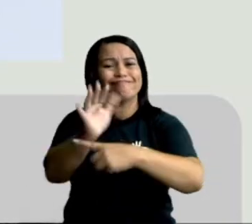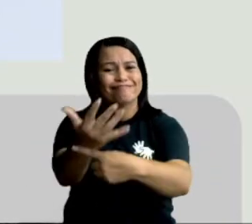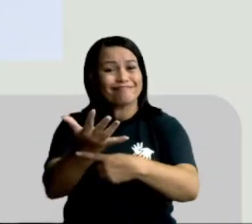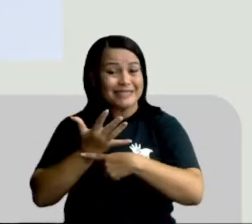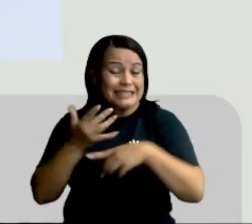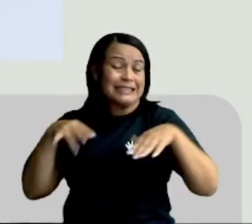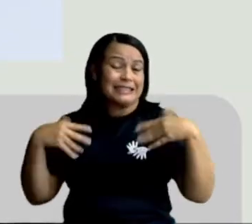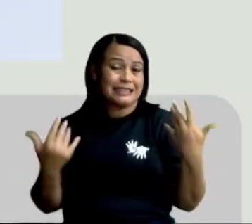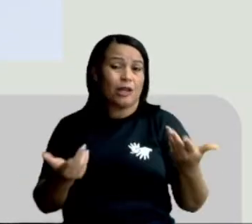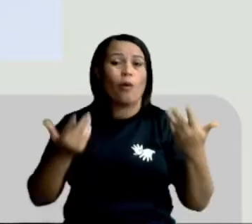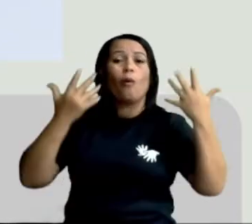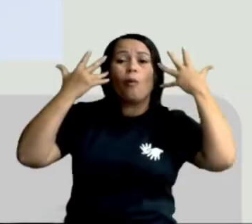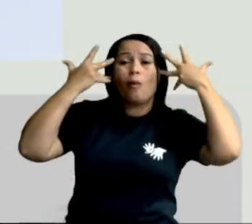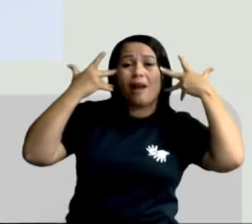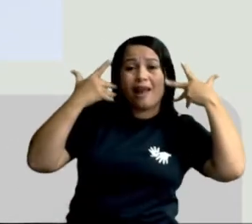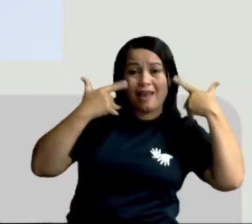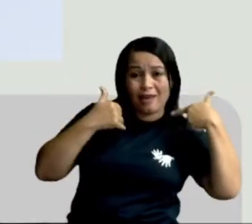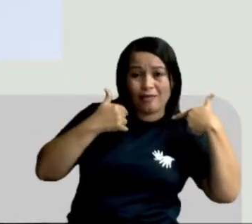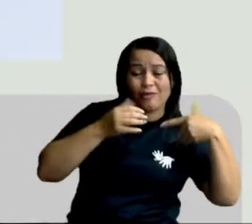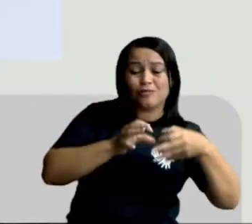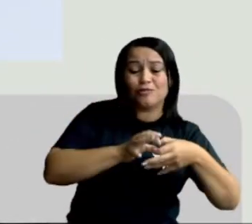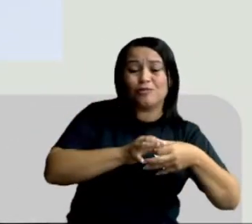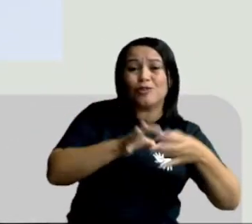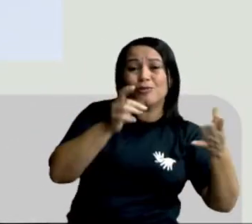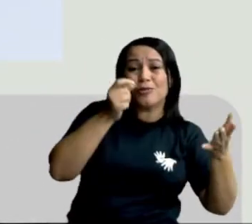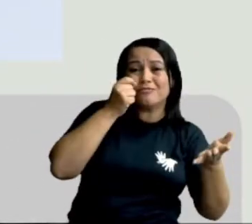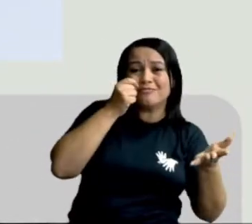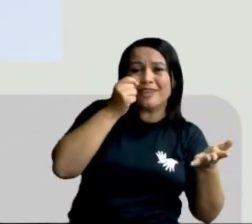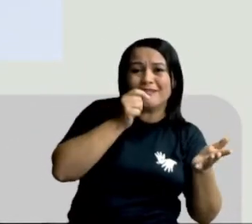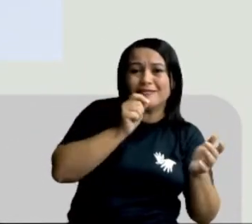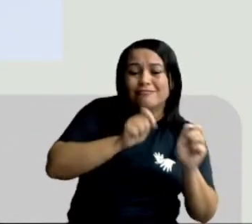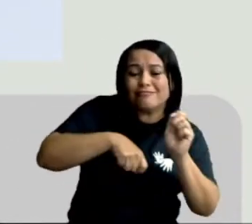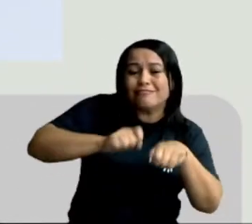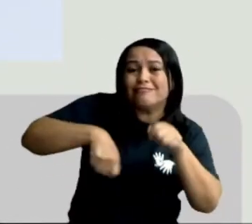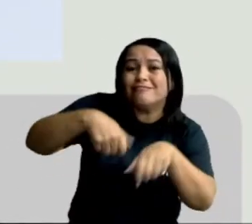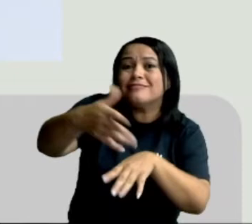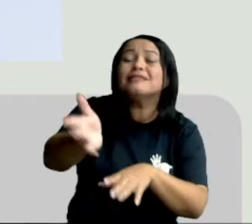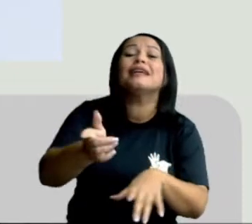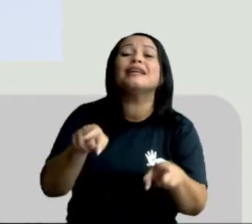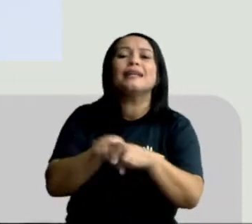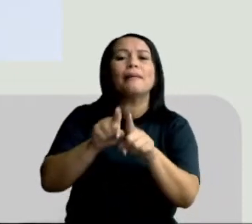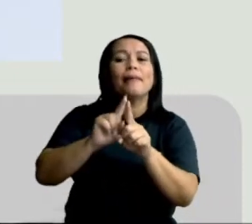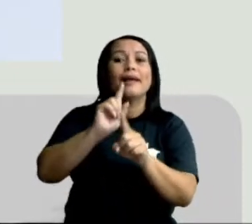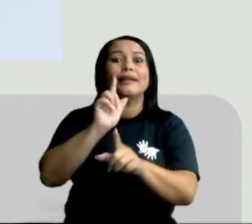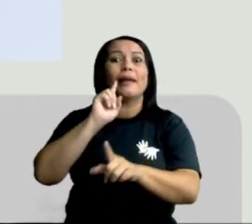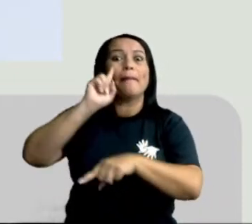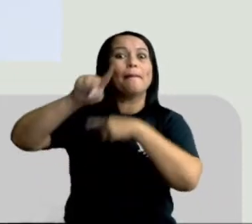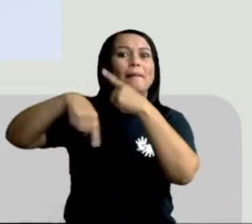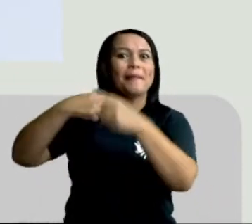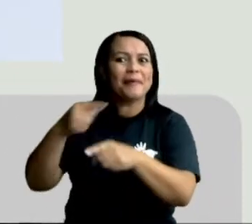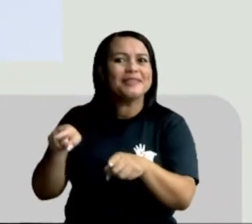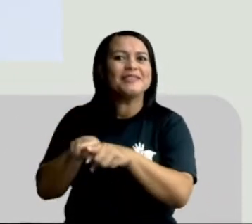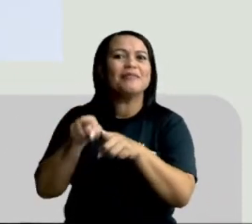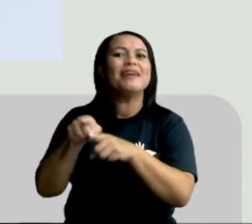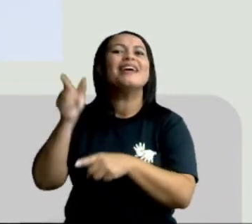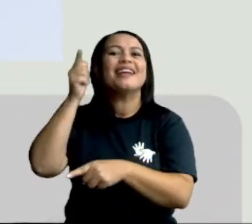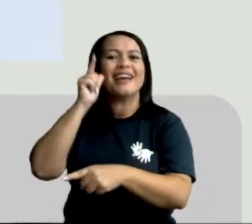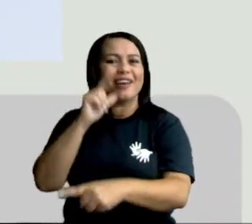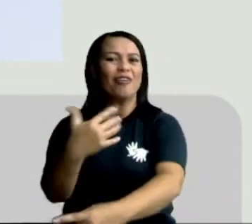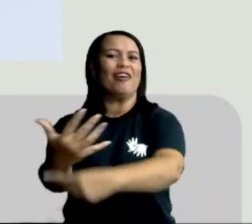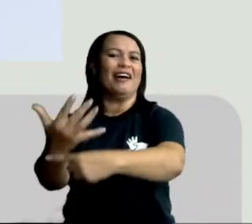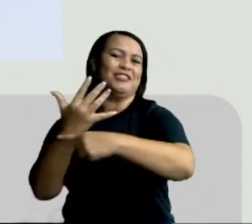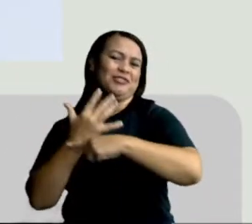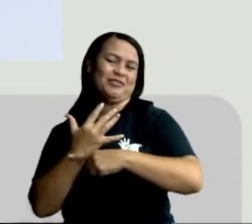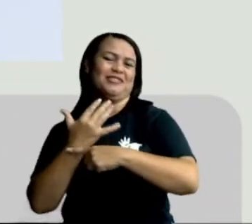O leão fez uma boa ação e lá na frente ele ganhou também uma outra ação, uma outra boa ação. Ele